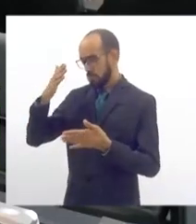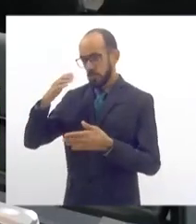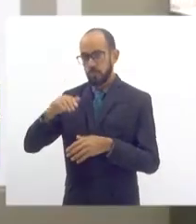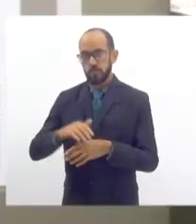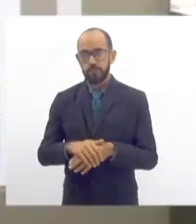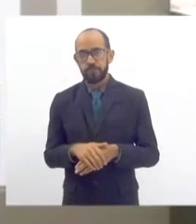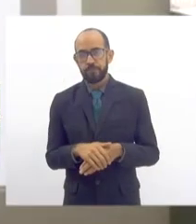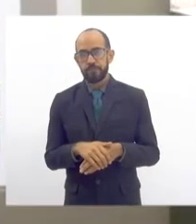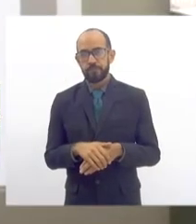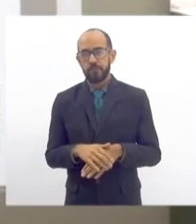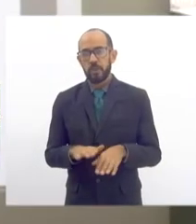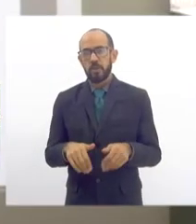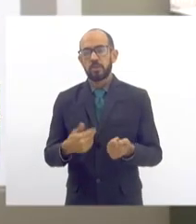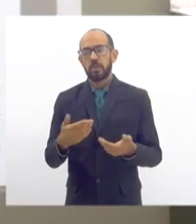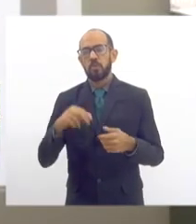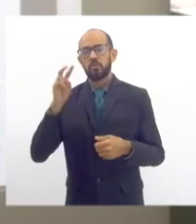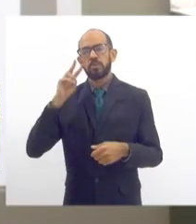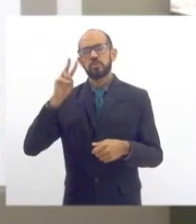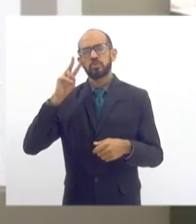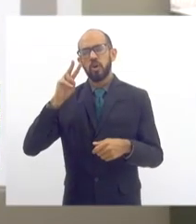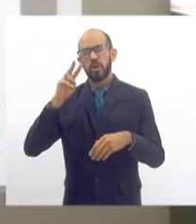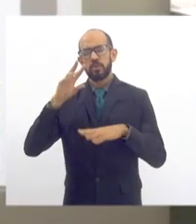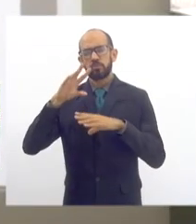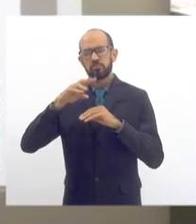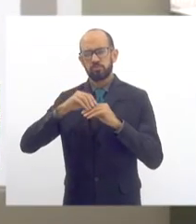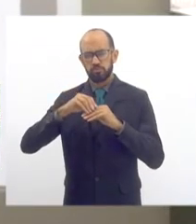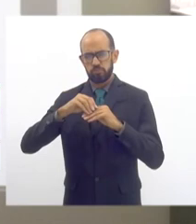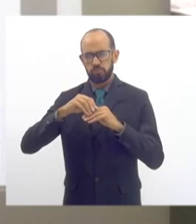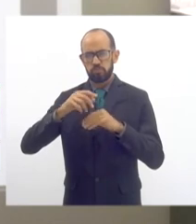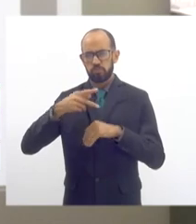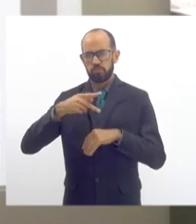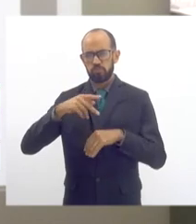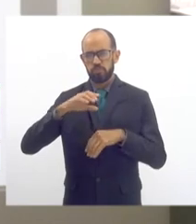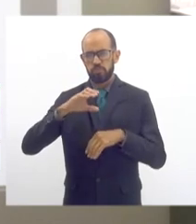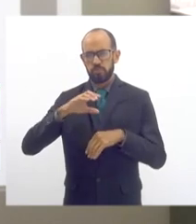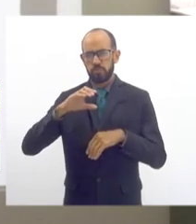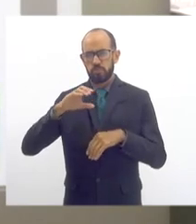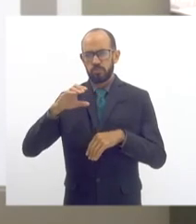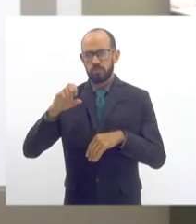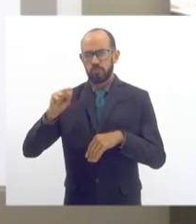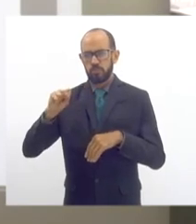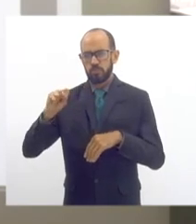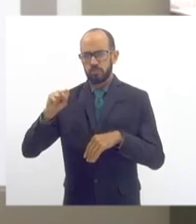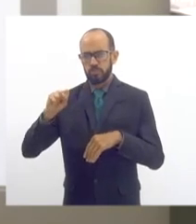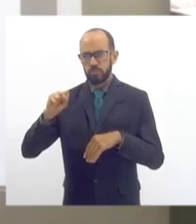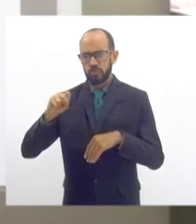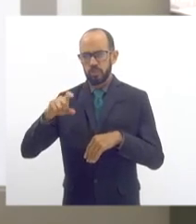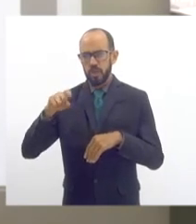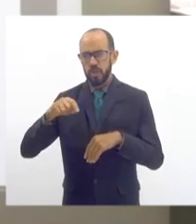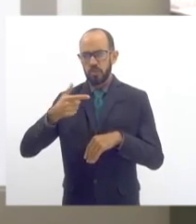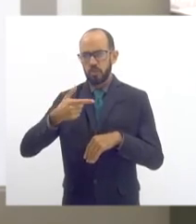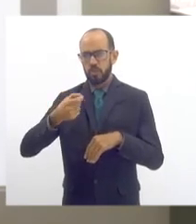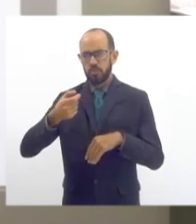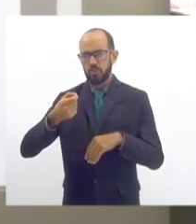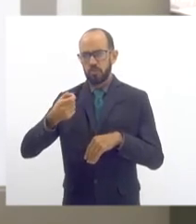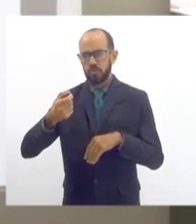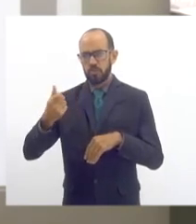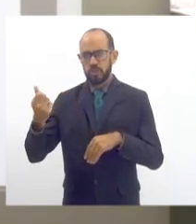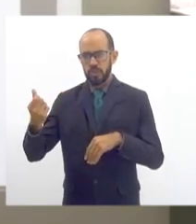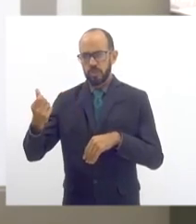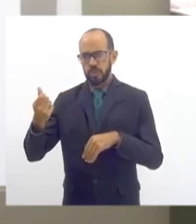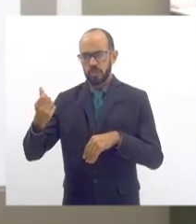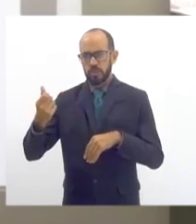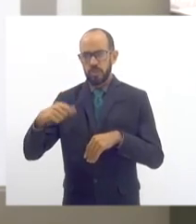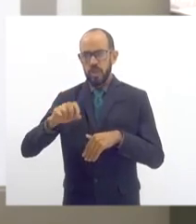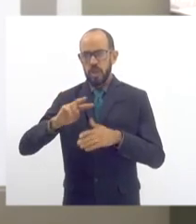Então, um breve histórico rapidamente. O PCCS, como os senhores deputados já falaram, é de 2006. A